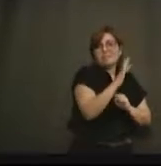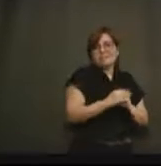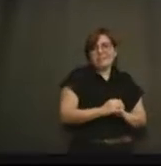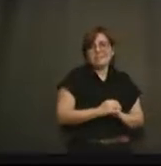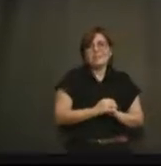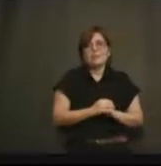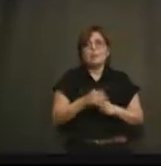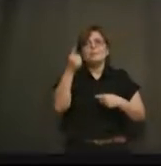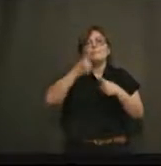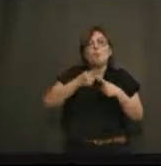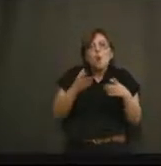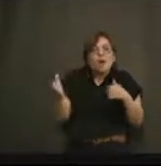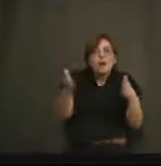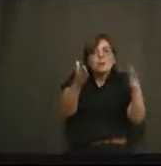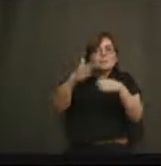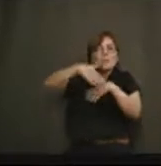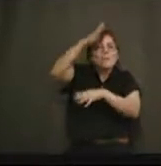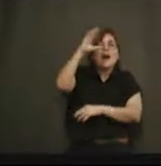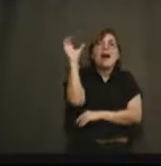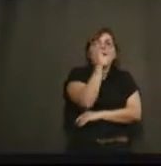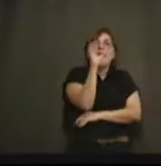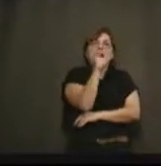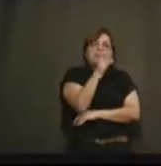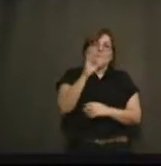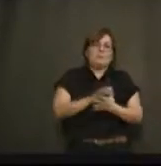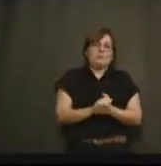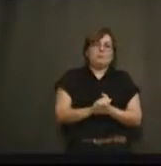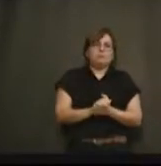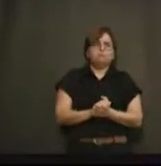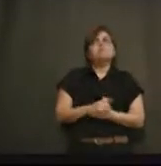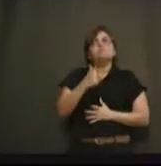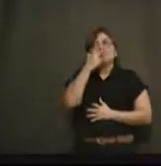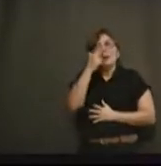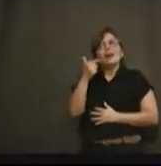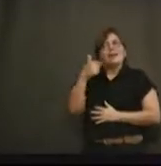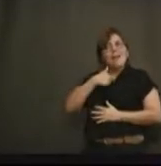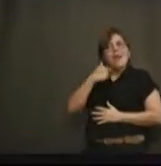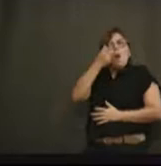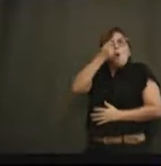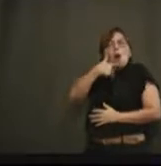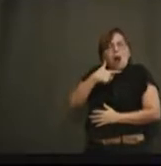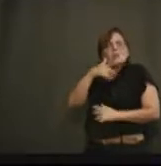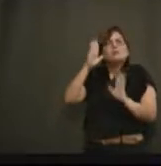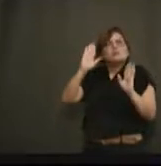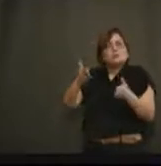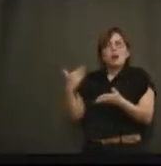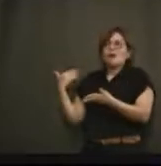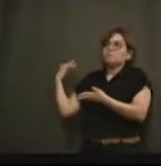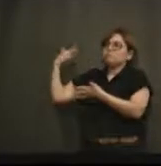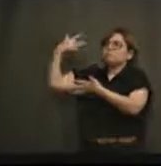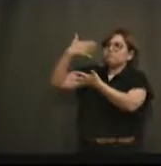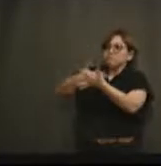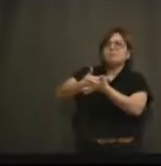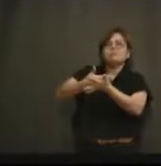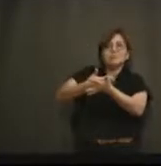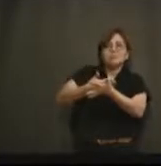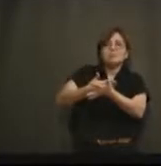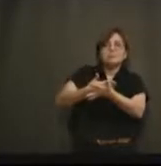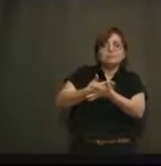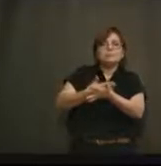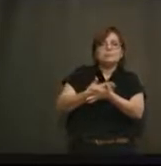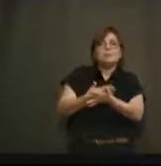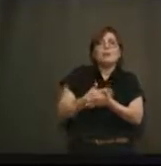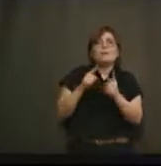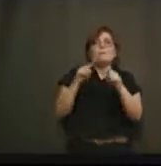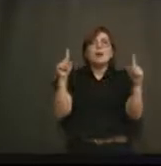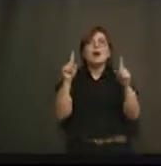mais rápido, e essa é uma impressão que eu tenho, que eu já tenho há um bom tempo, mas que é partilhada por colegas